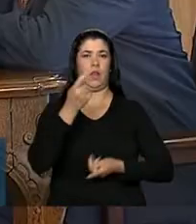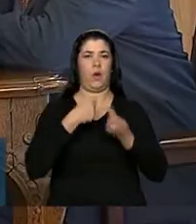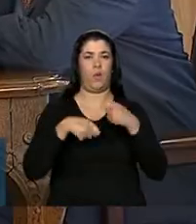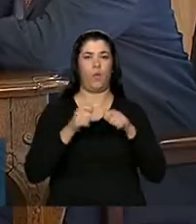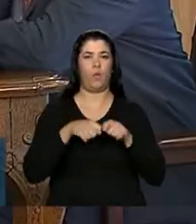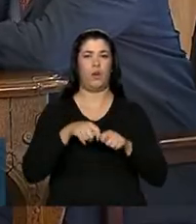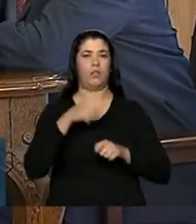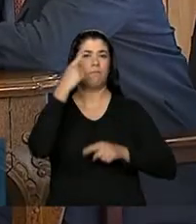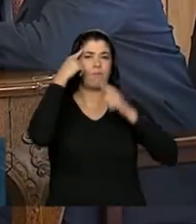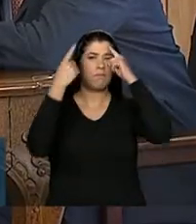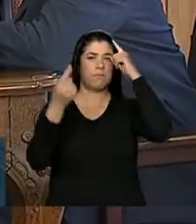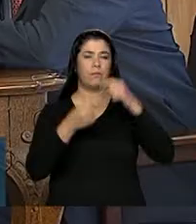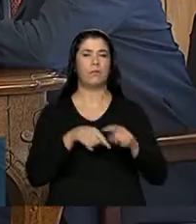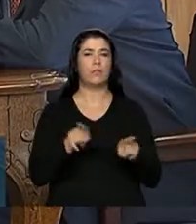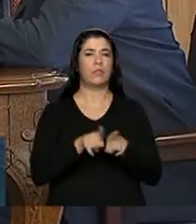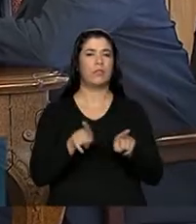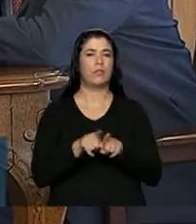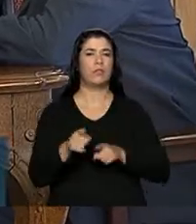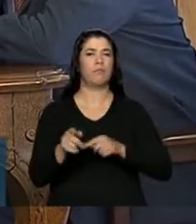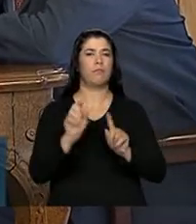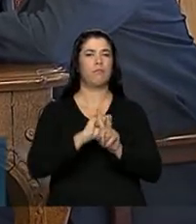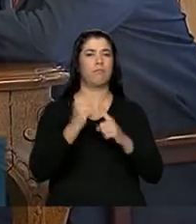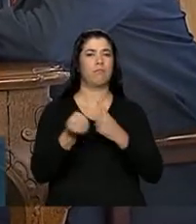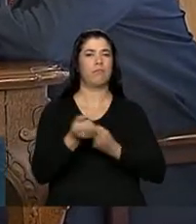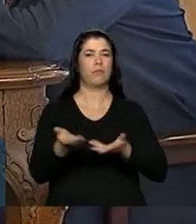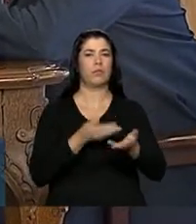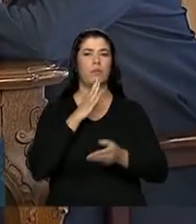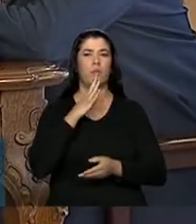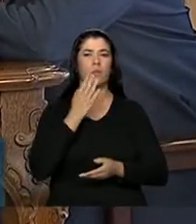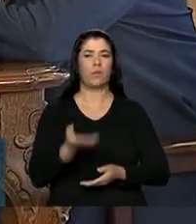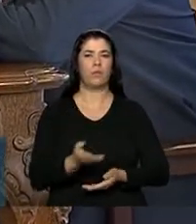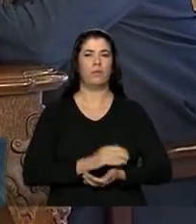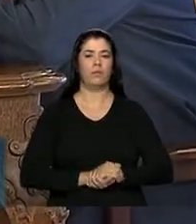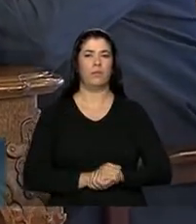criativa e sociedade baseada no conhecimento.